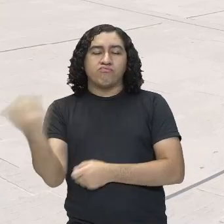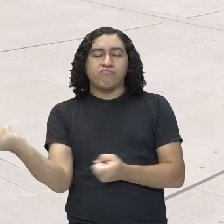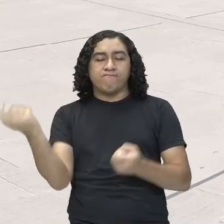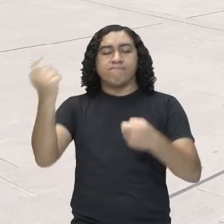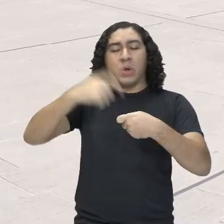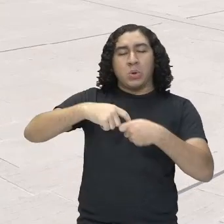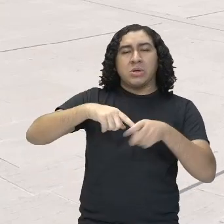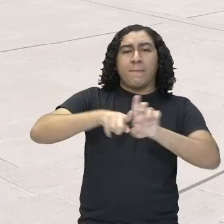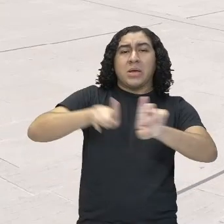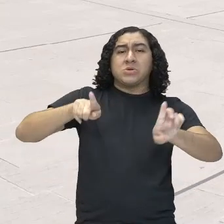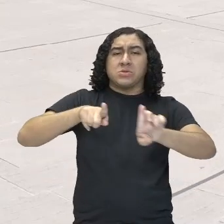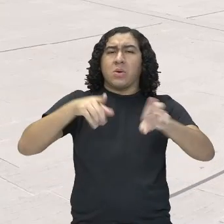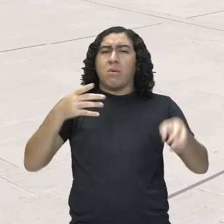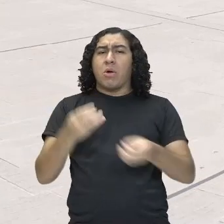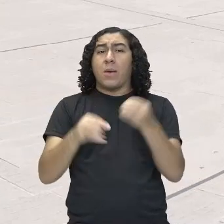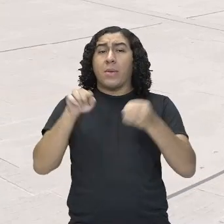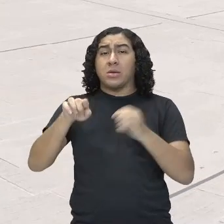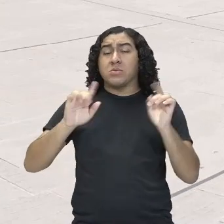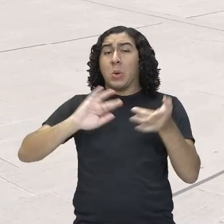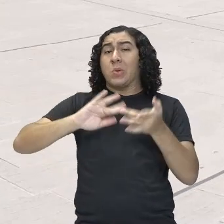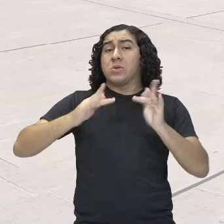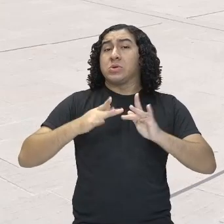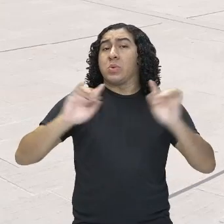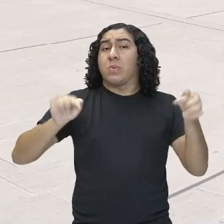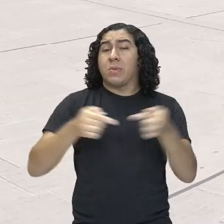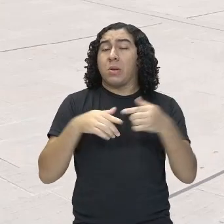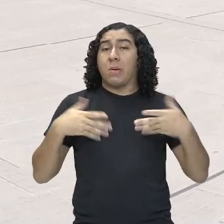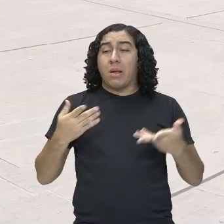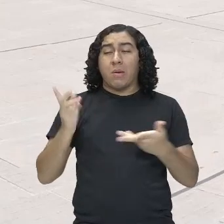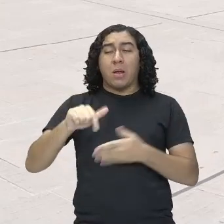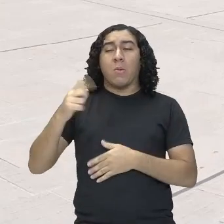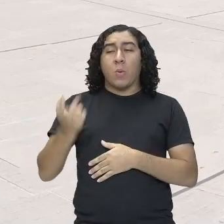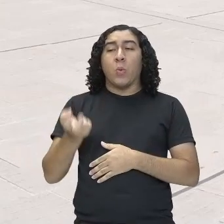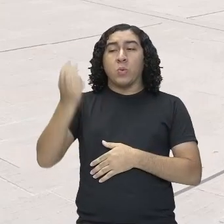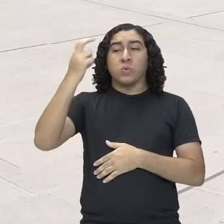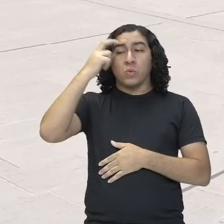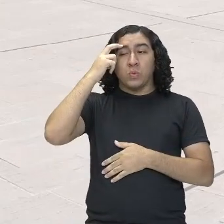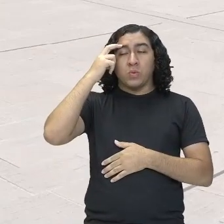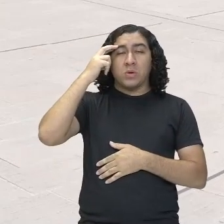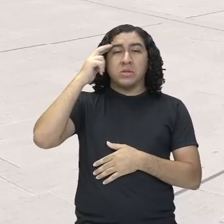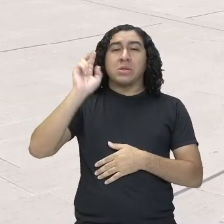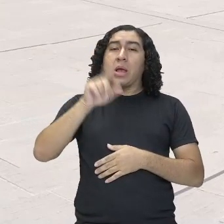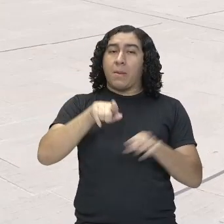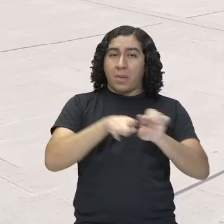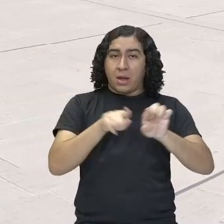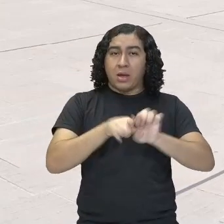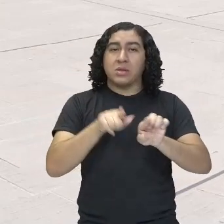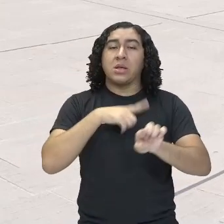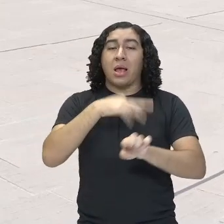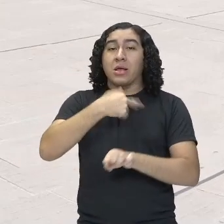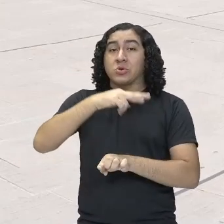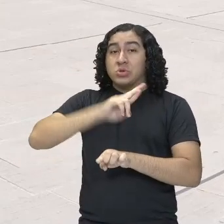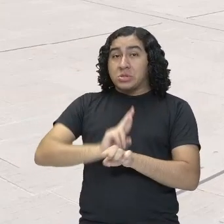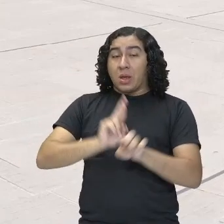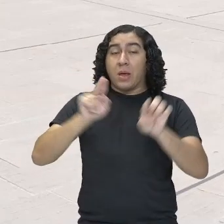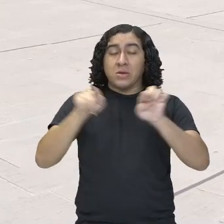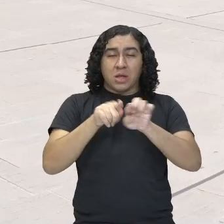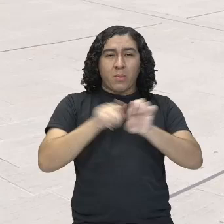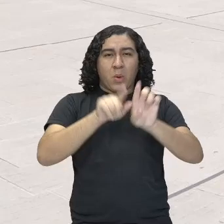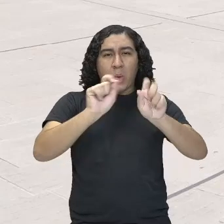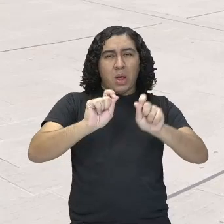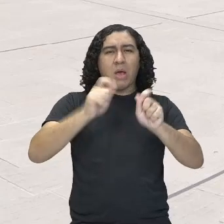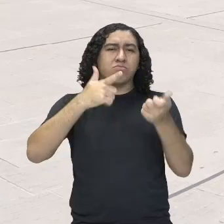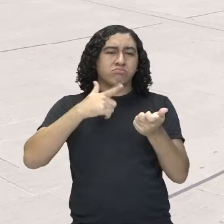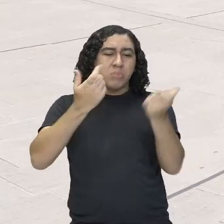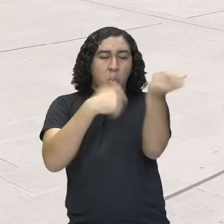esse renascimento ele vai estar envolvido ali em relação à cultura, em relação à religiosidade, em relação à